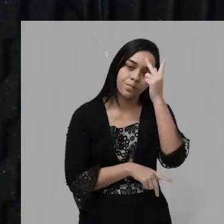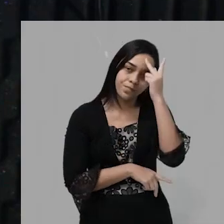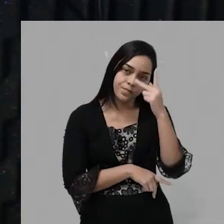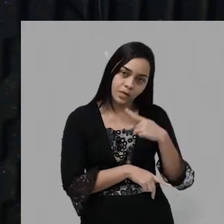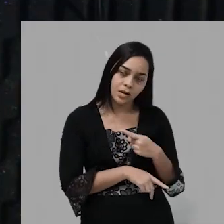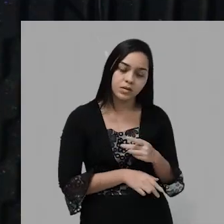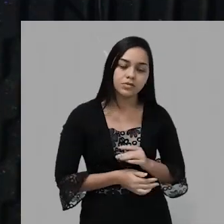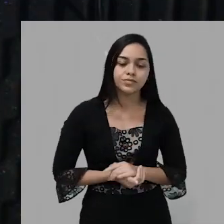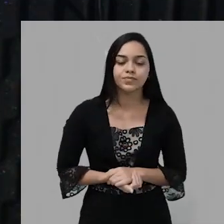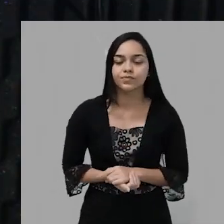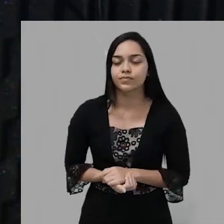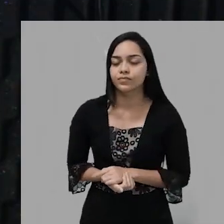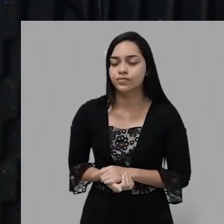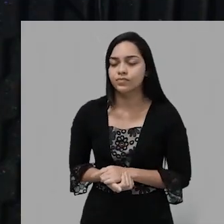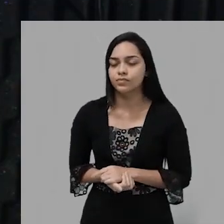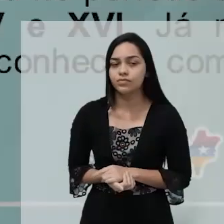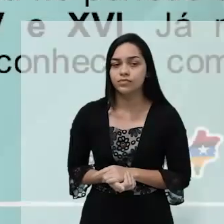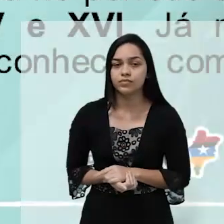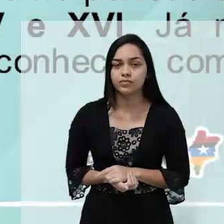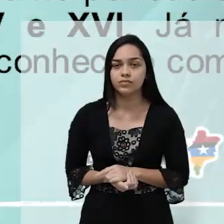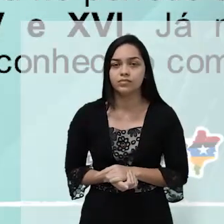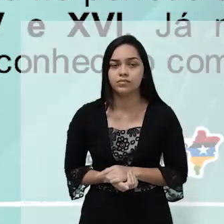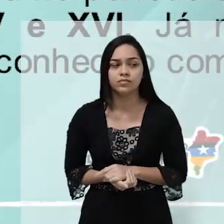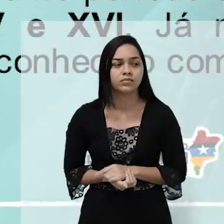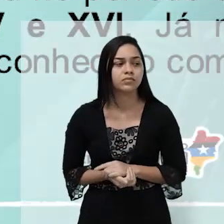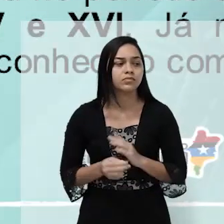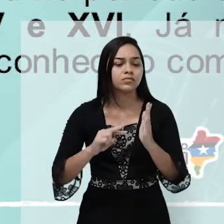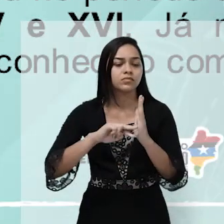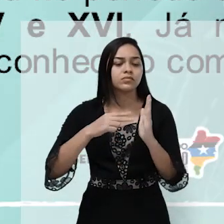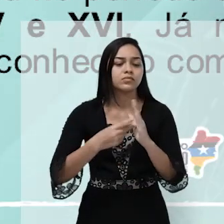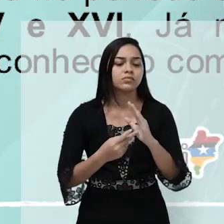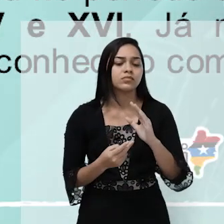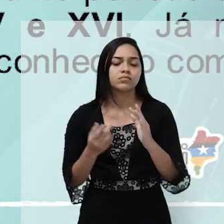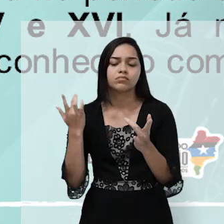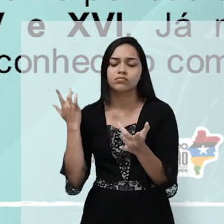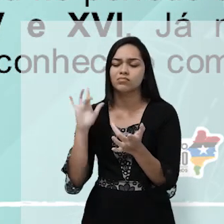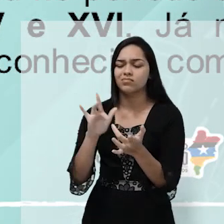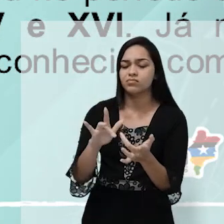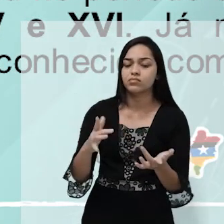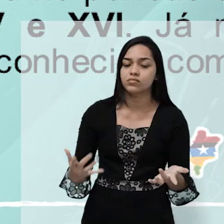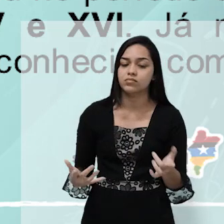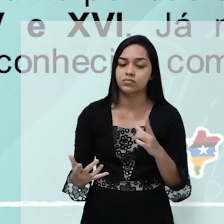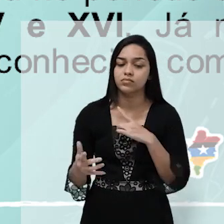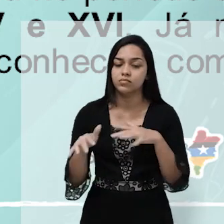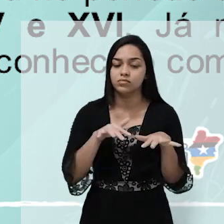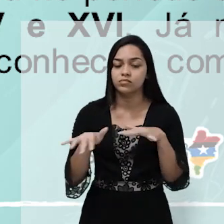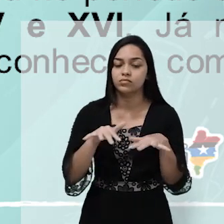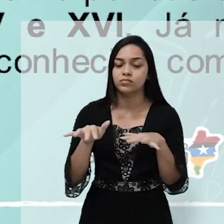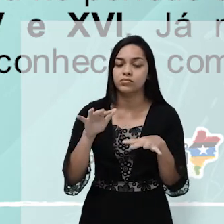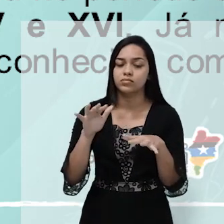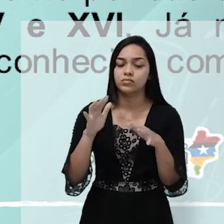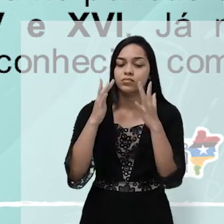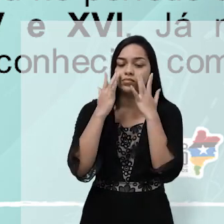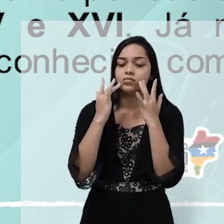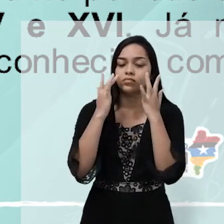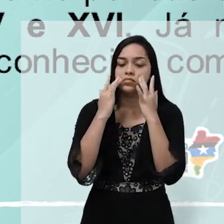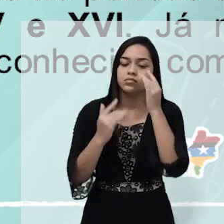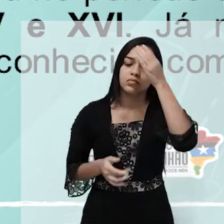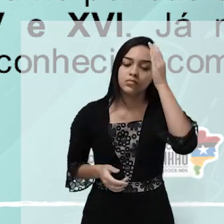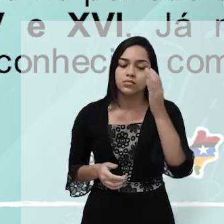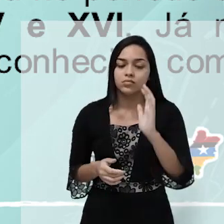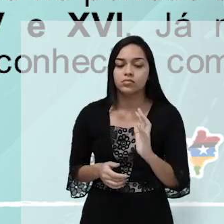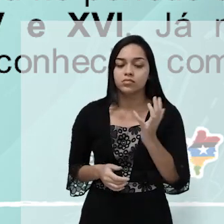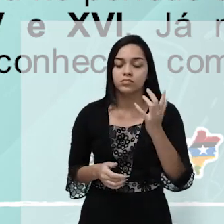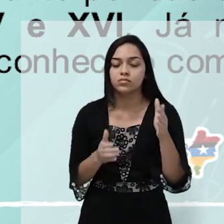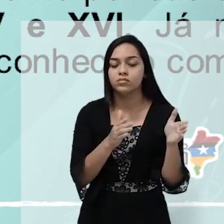própria razão. E o que foi o classicismo? O classicismo foi um movimento artístico-cultural que